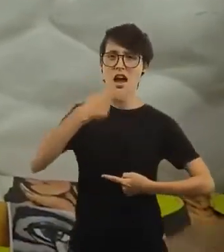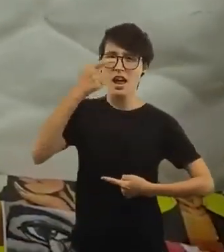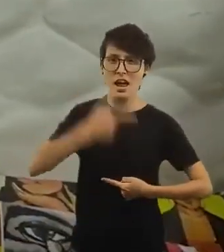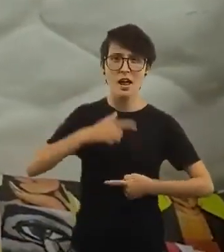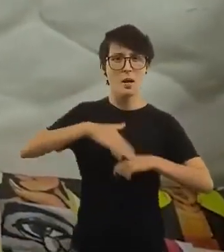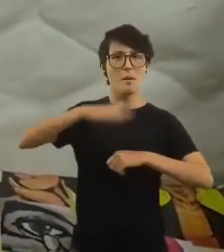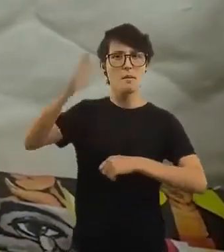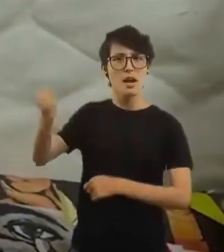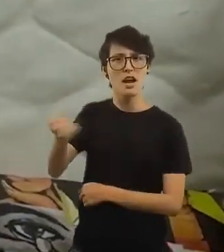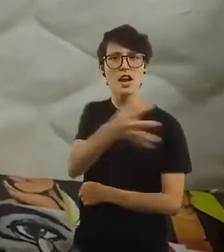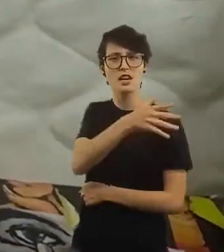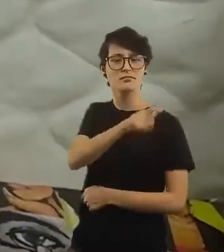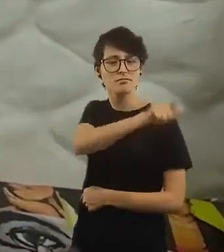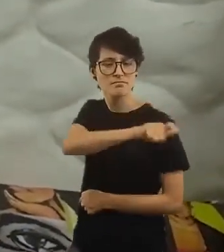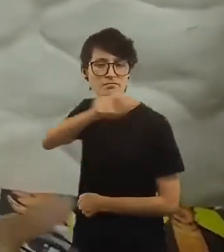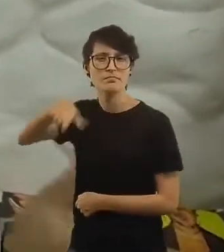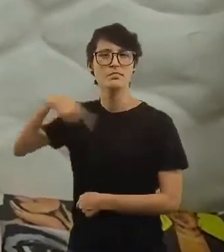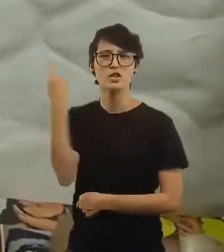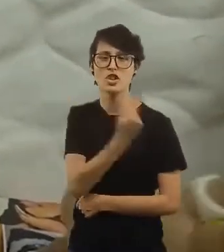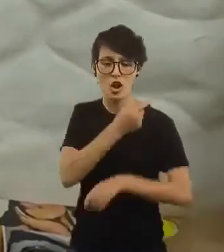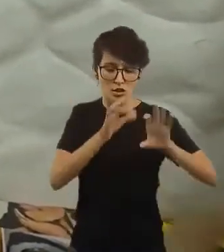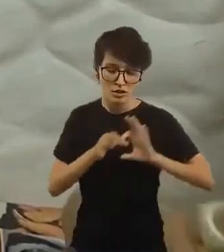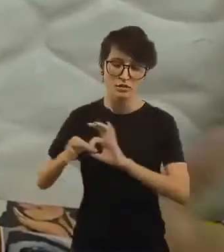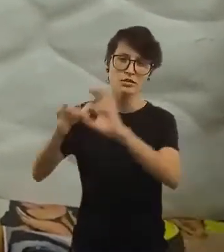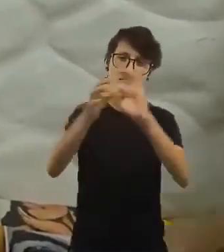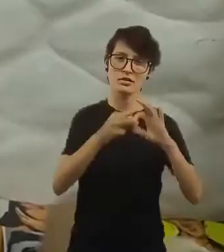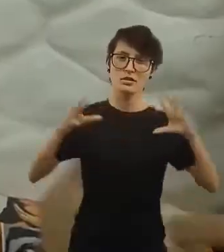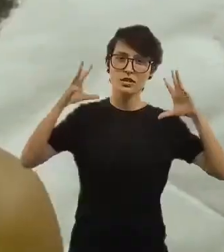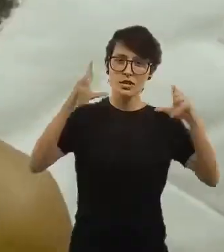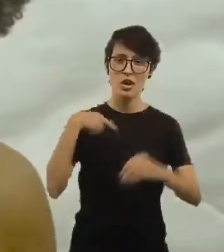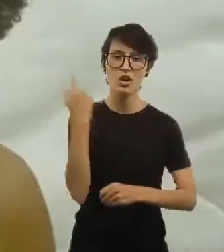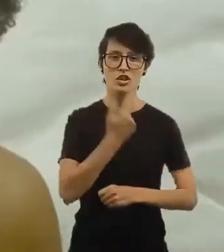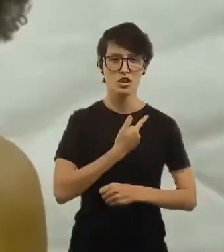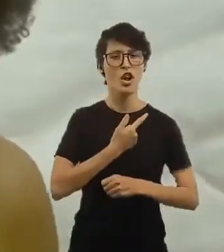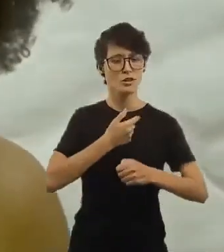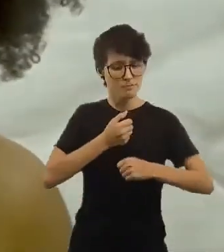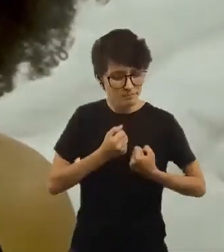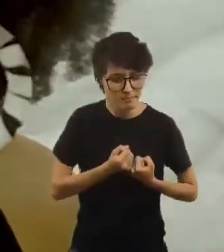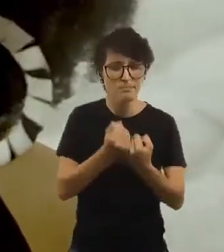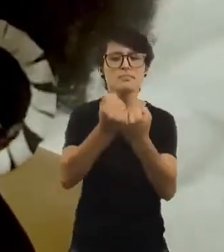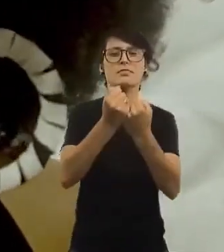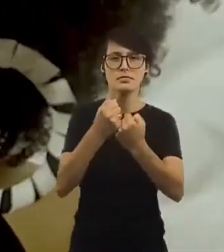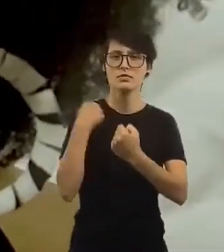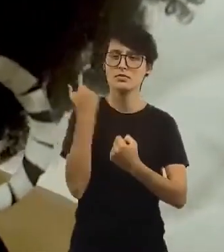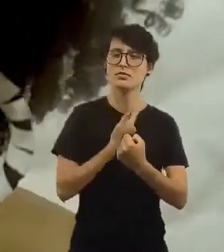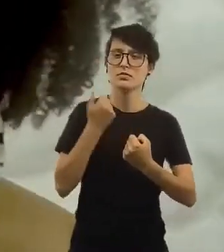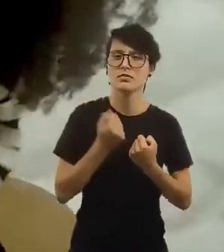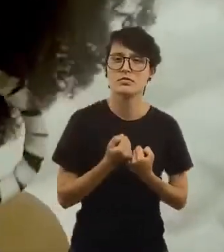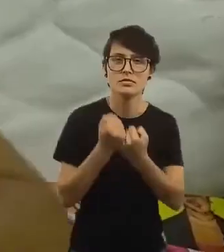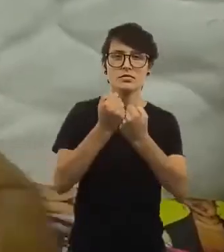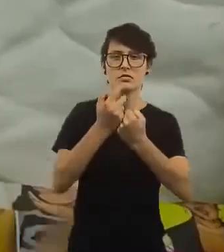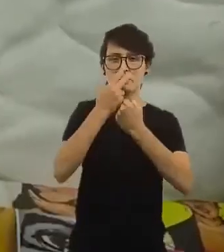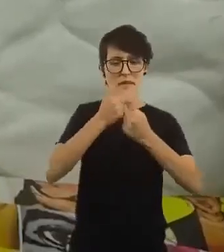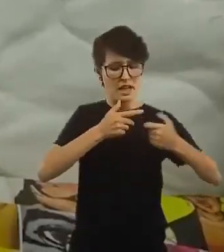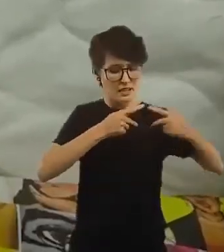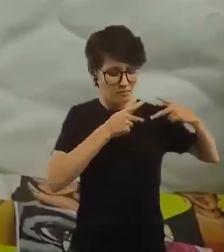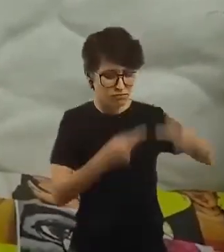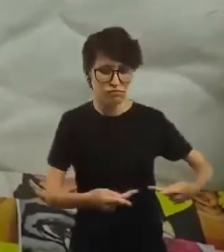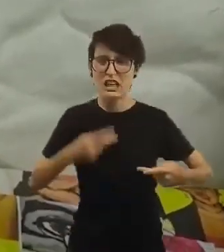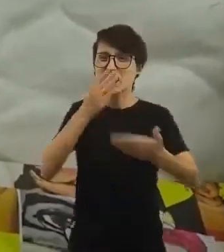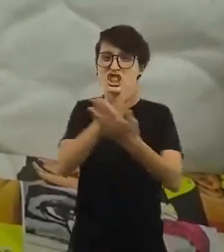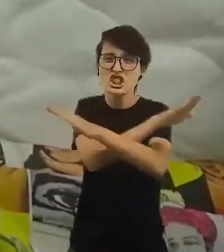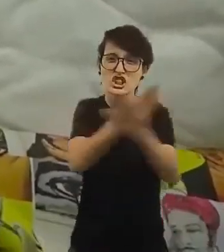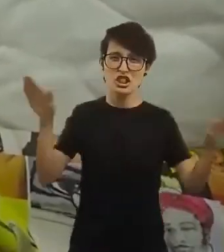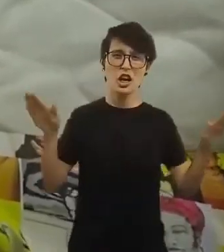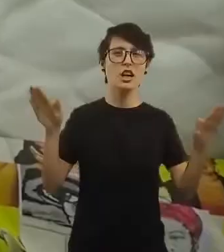um irmão. É por nós, o tal do nós por nós, que nos sustenta quando parece ruir o chão. Chega, já